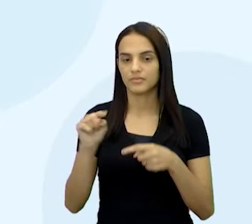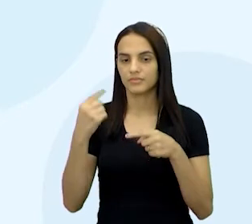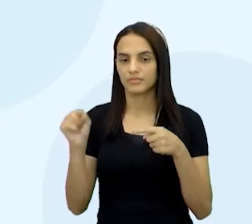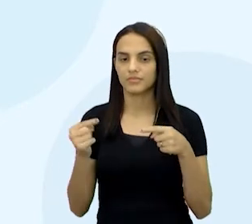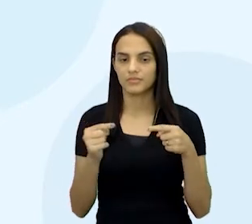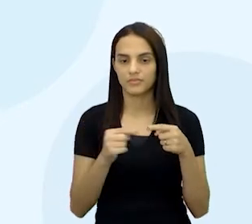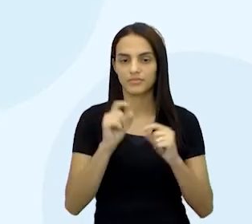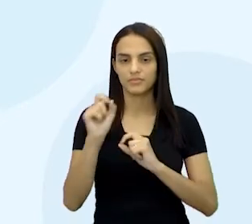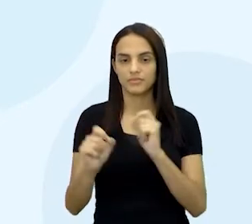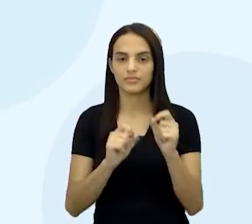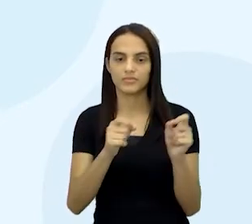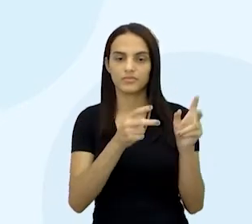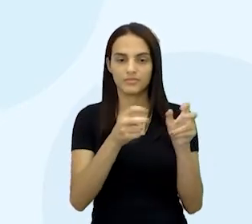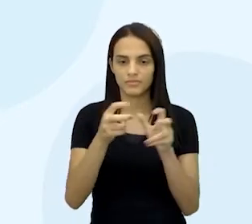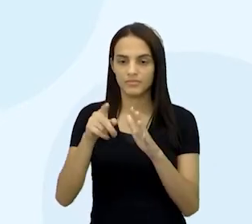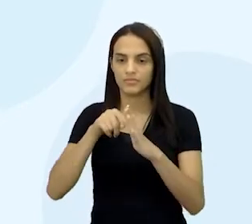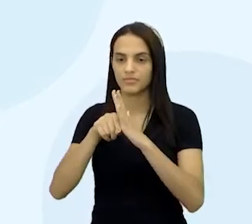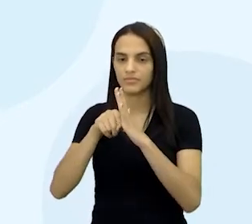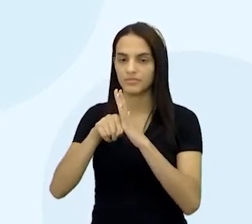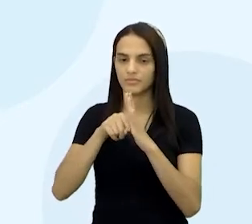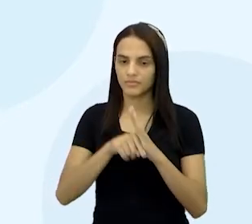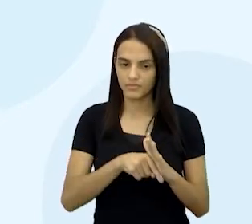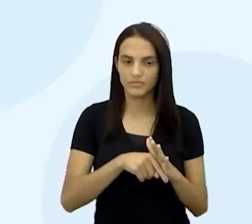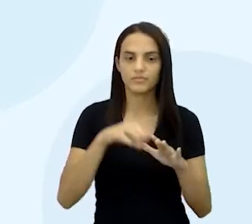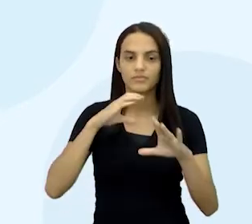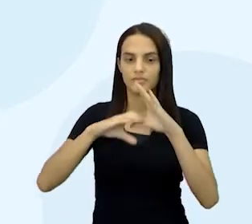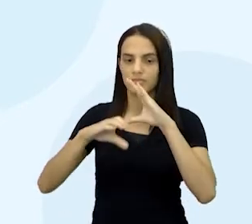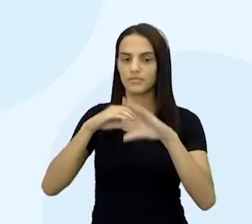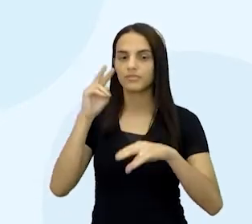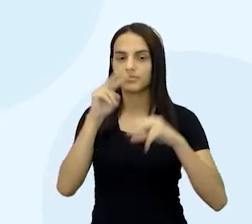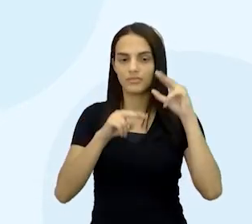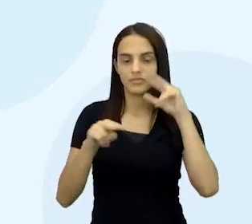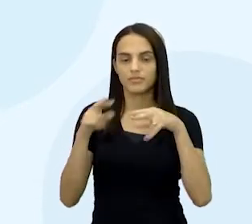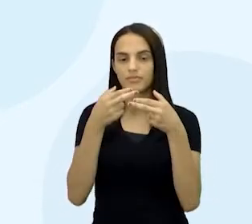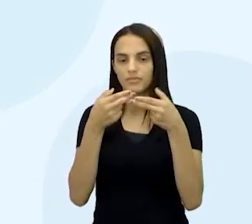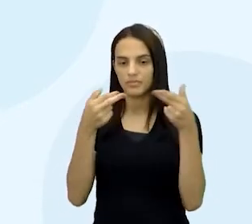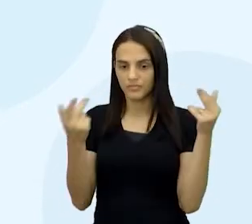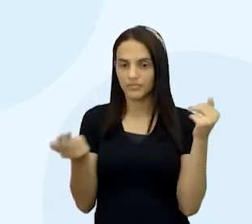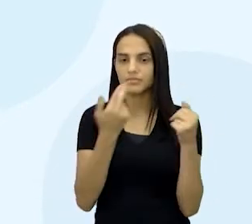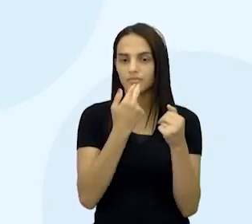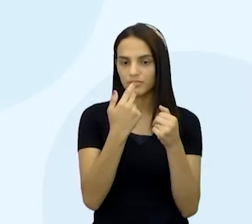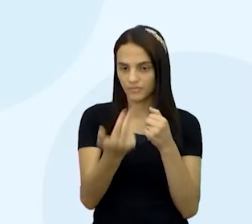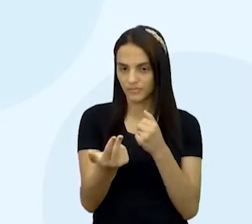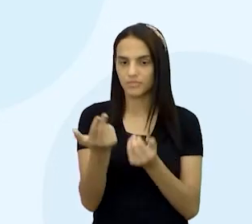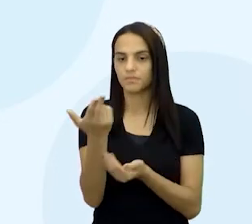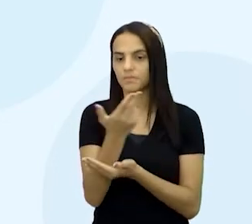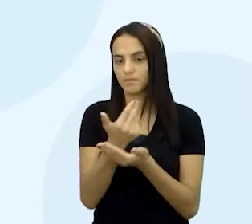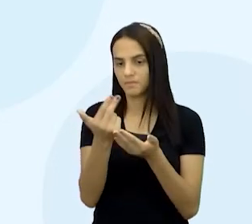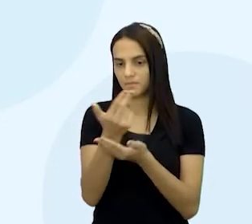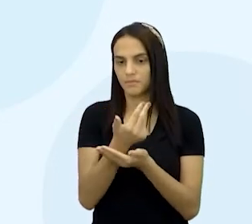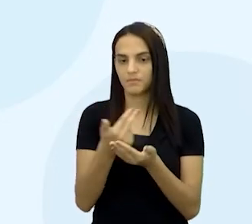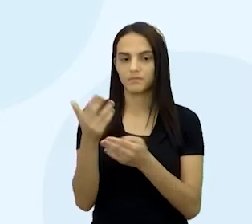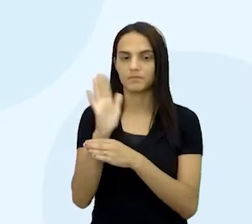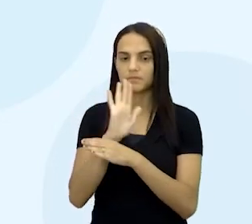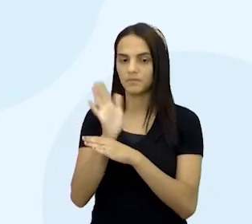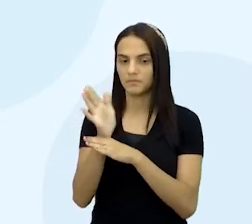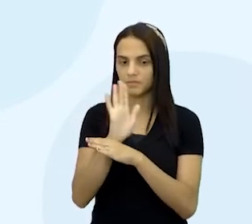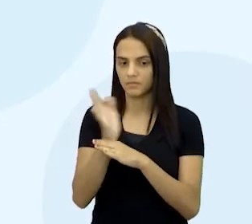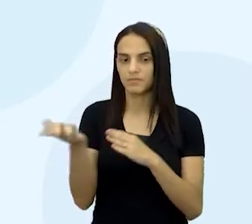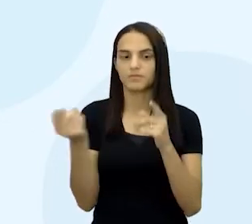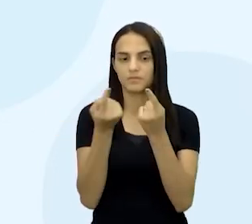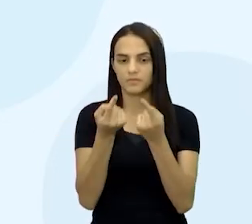nosso objetivo é pesquisar e analisar sobre a comunicação visual em diferentes linguagens,